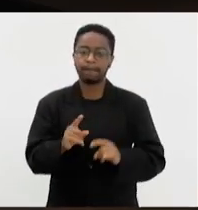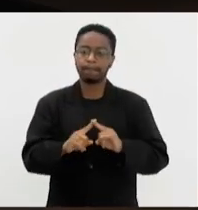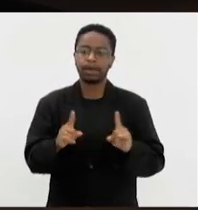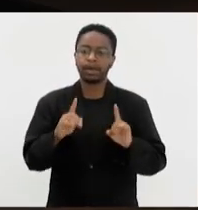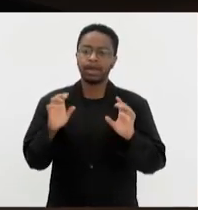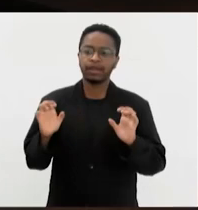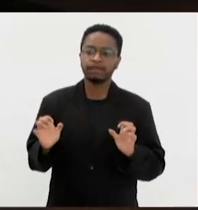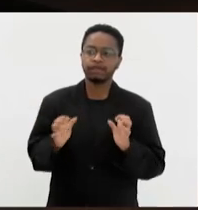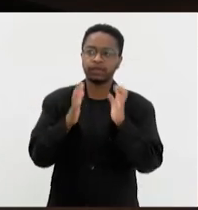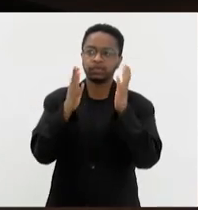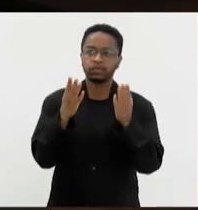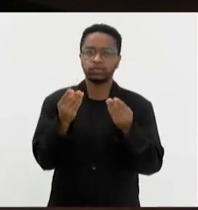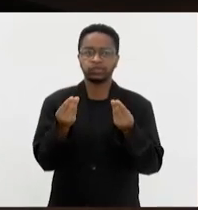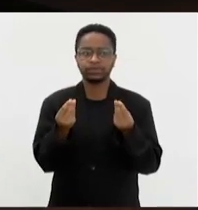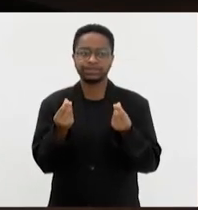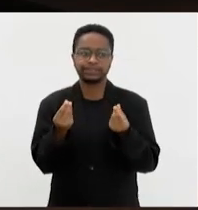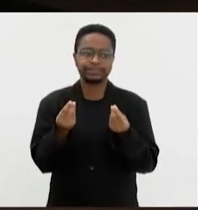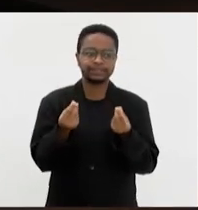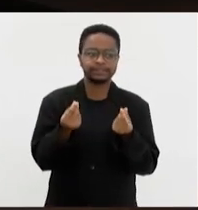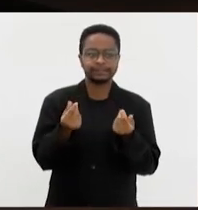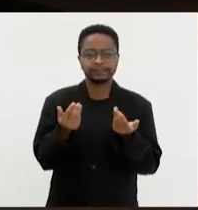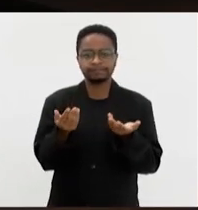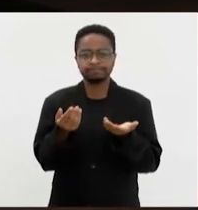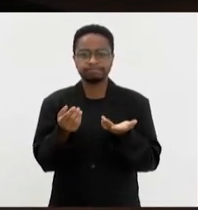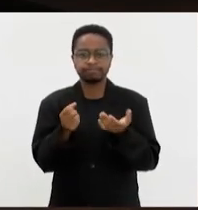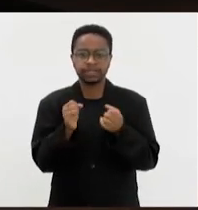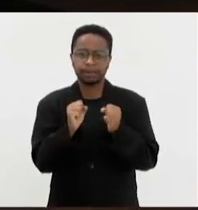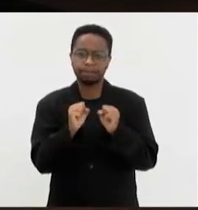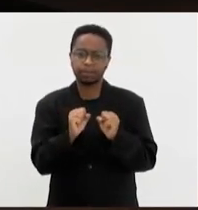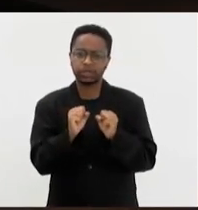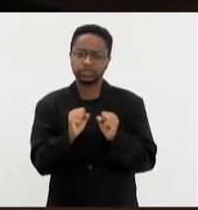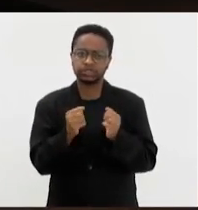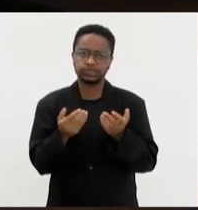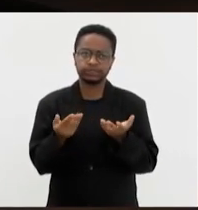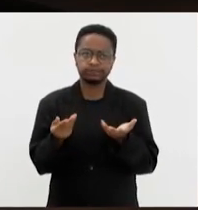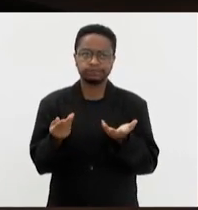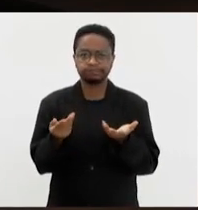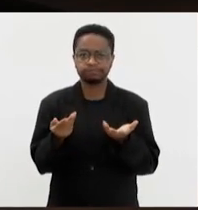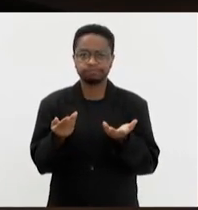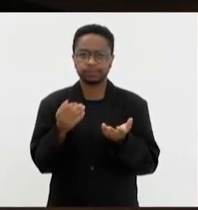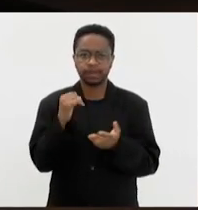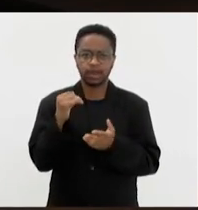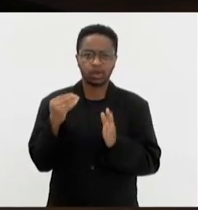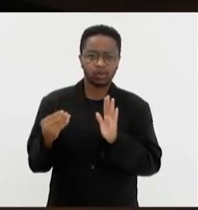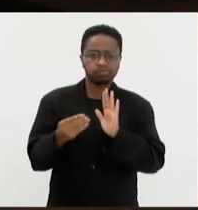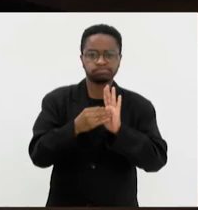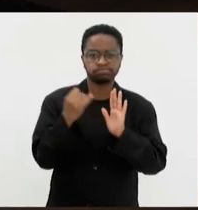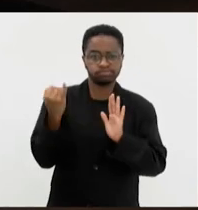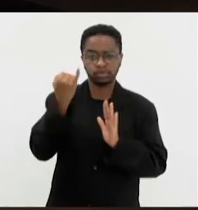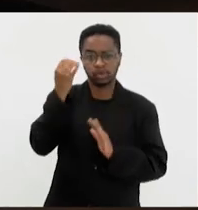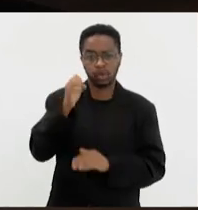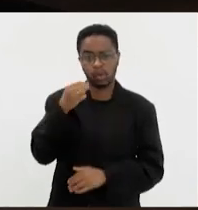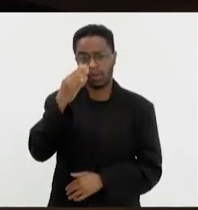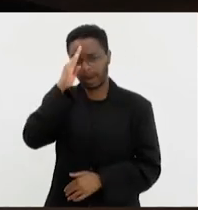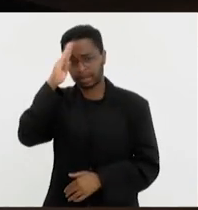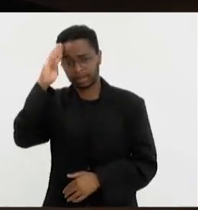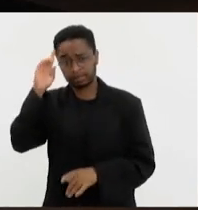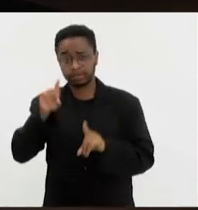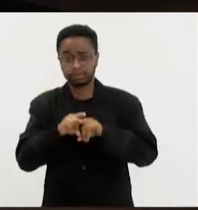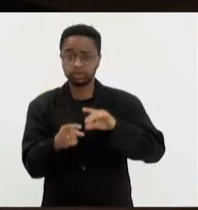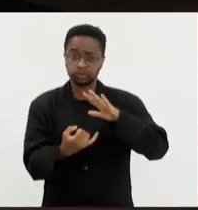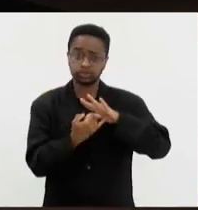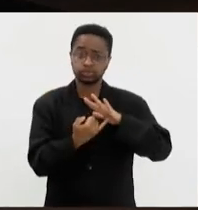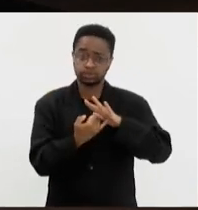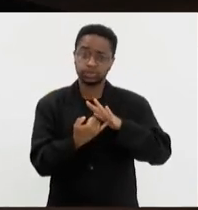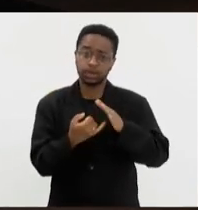um evento que poderia ser conceituado como acadêmico institucional nós